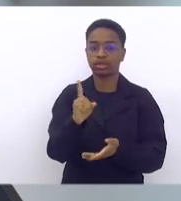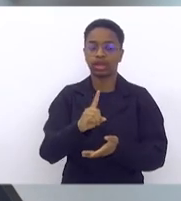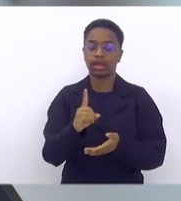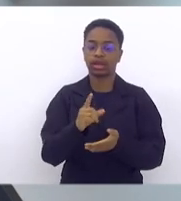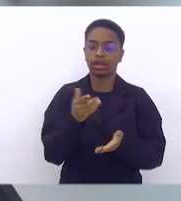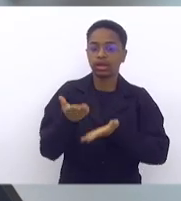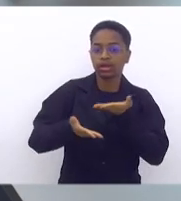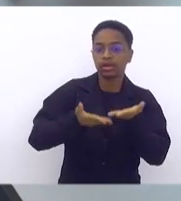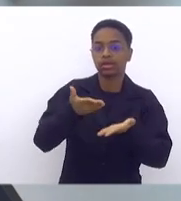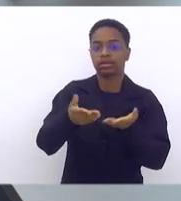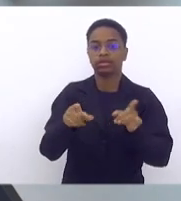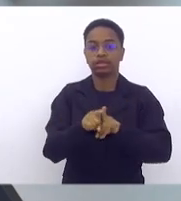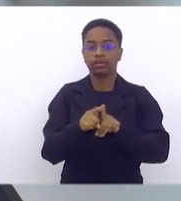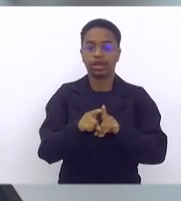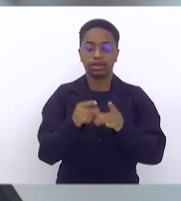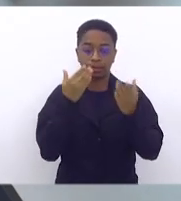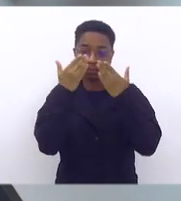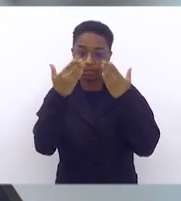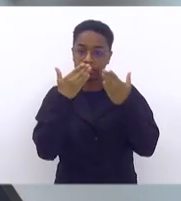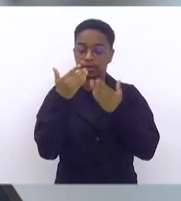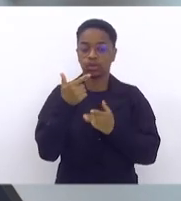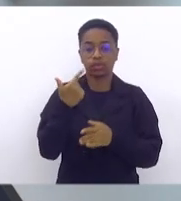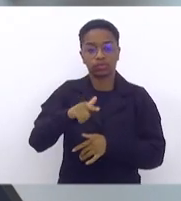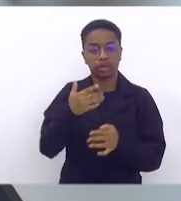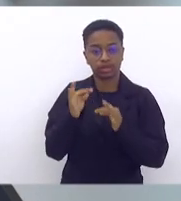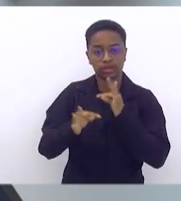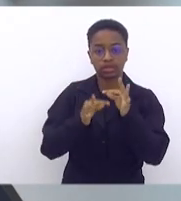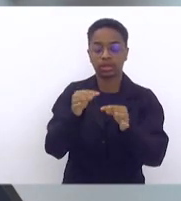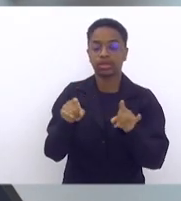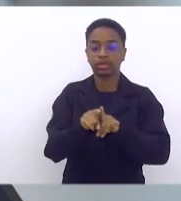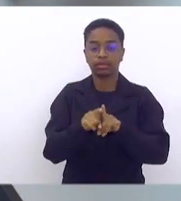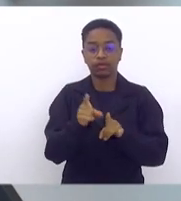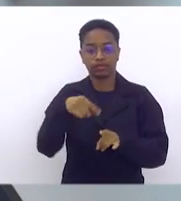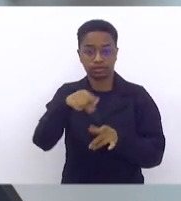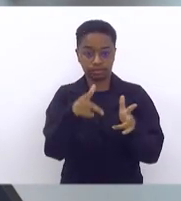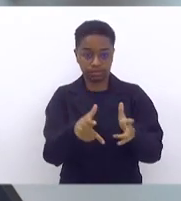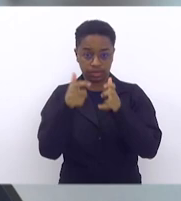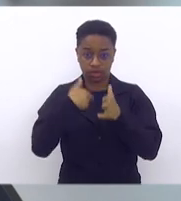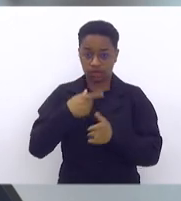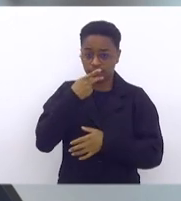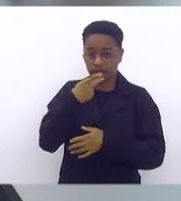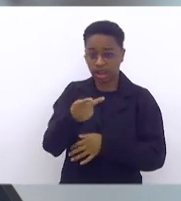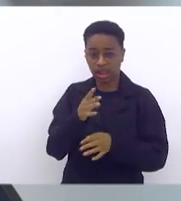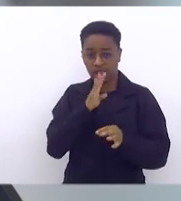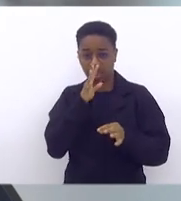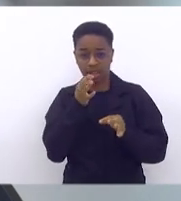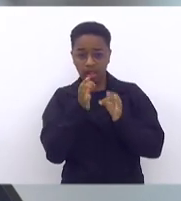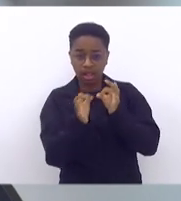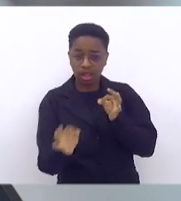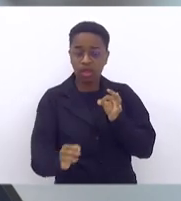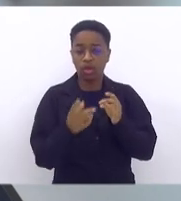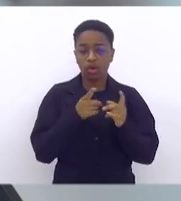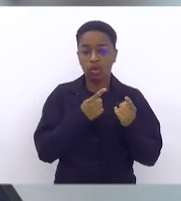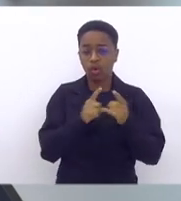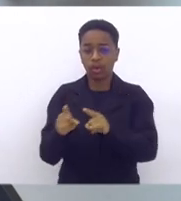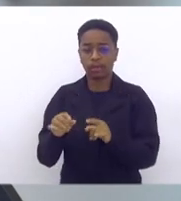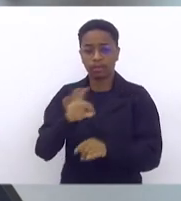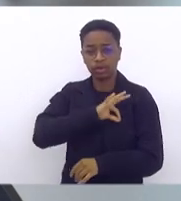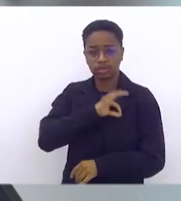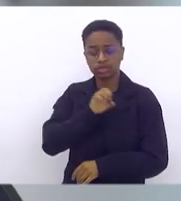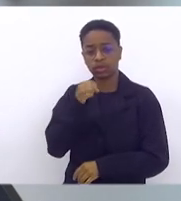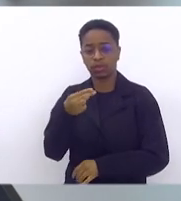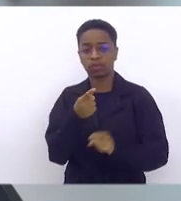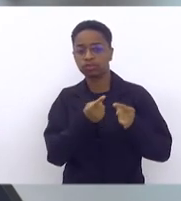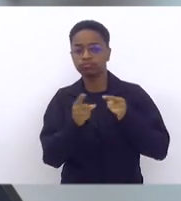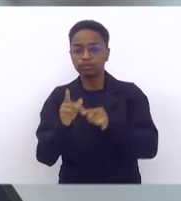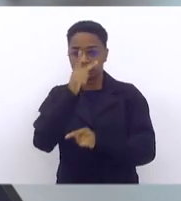policiais, que também são muito violentados. Então, assim, isso é para vocês verem que eu não estou aqui falando contra a polícia ou contra pessoas negras. Eu